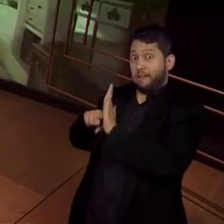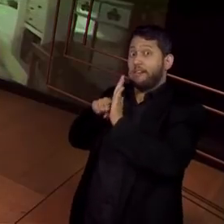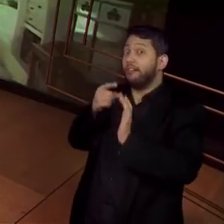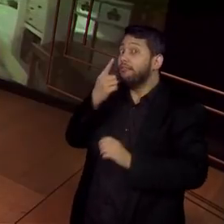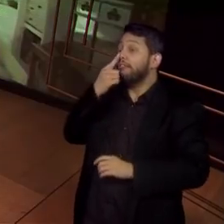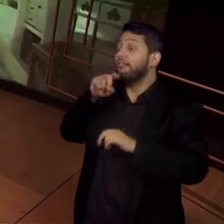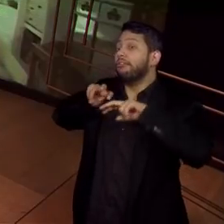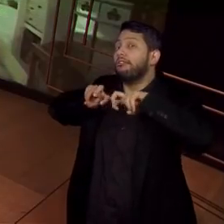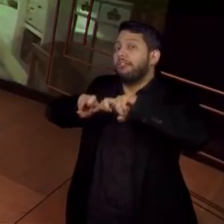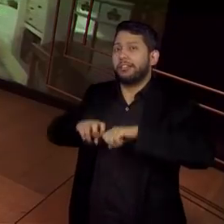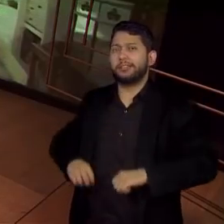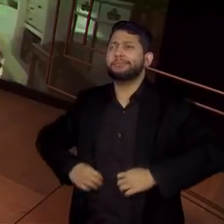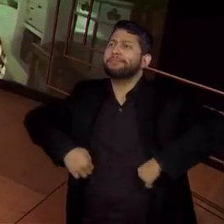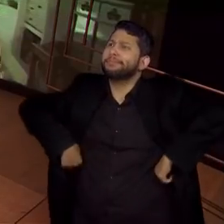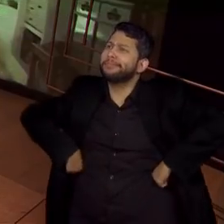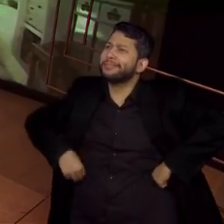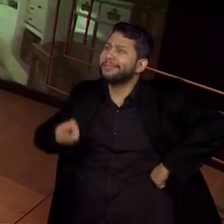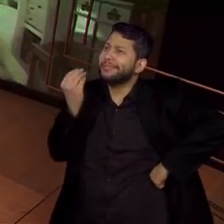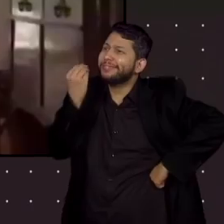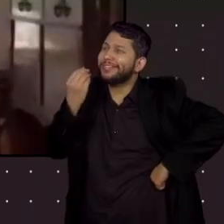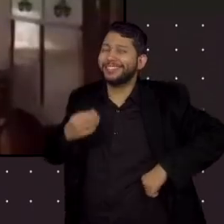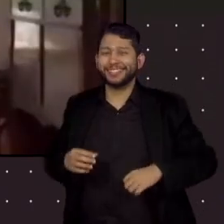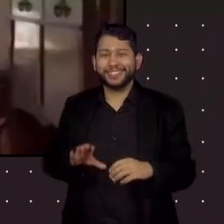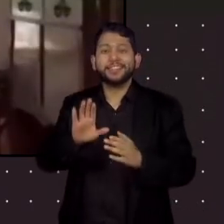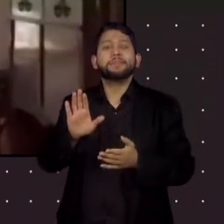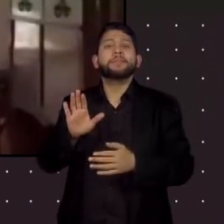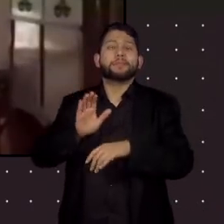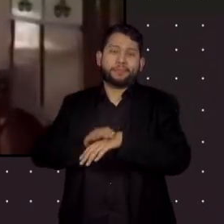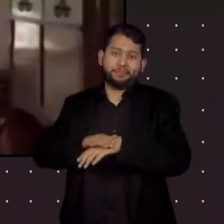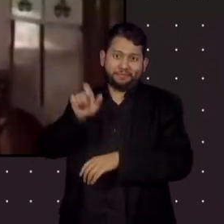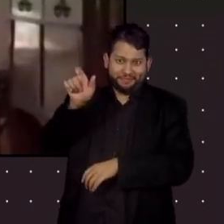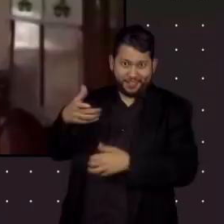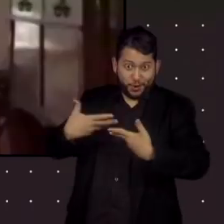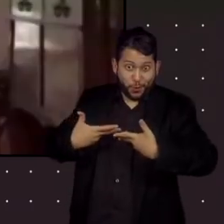Atílio, eu fui convidada